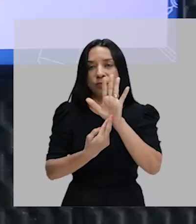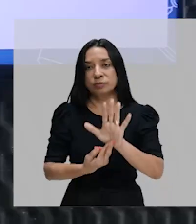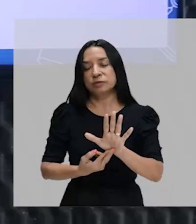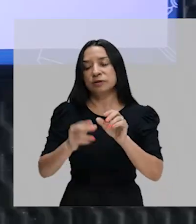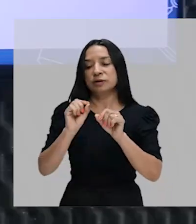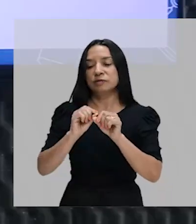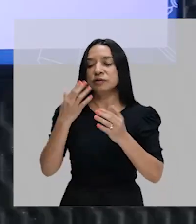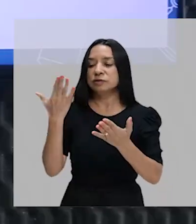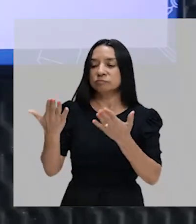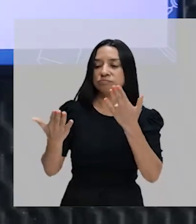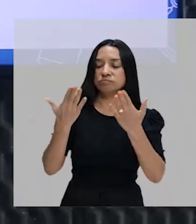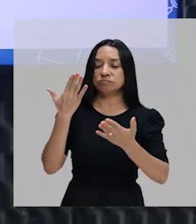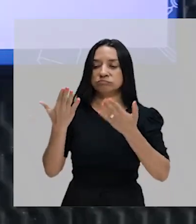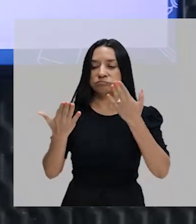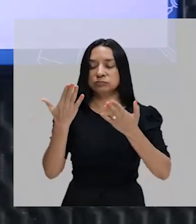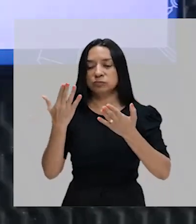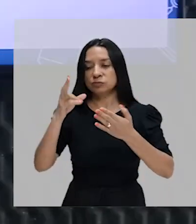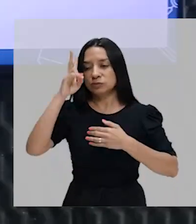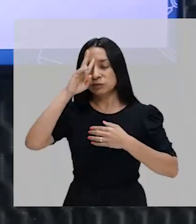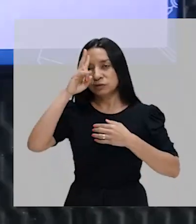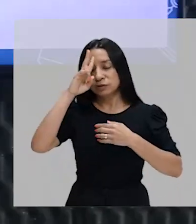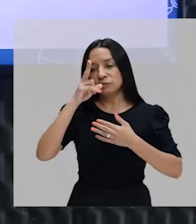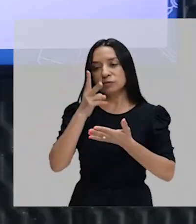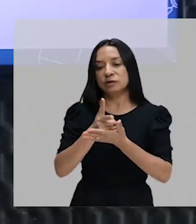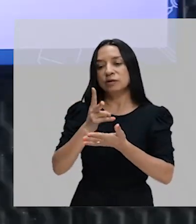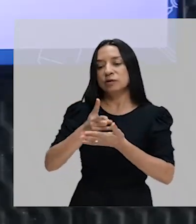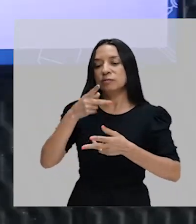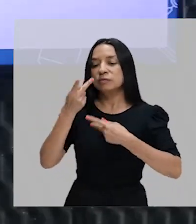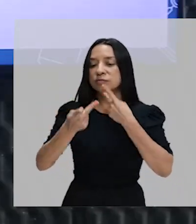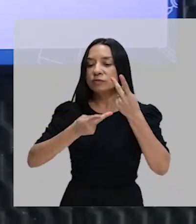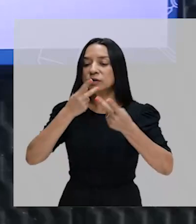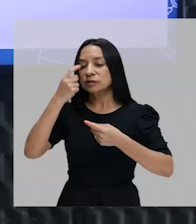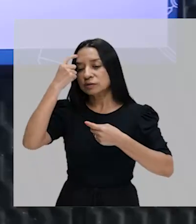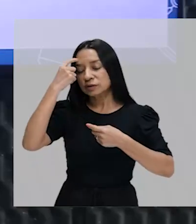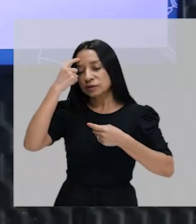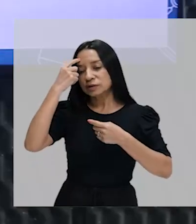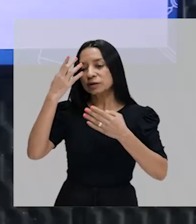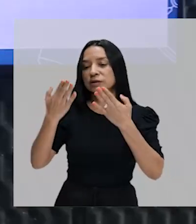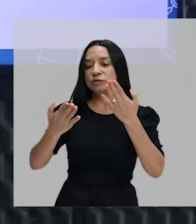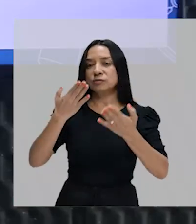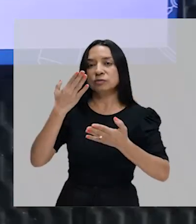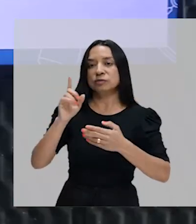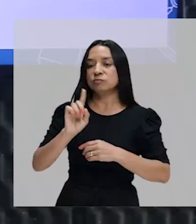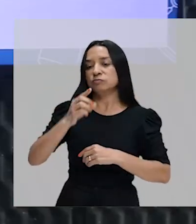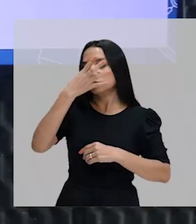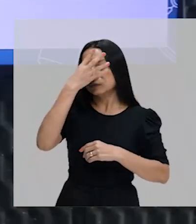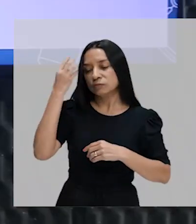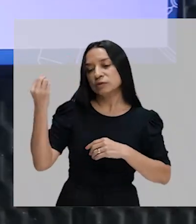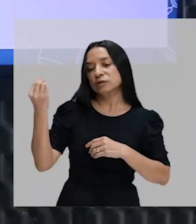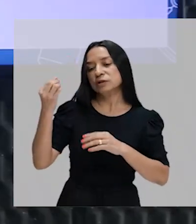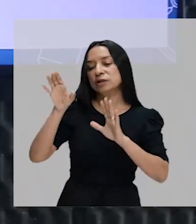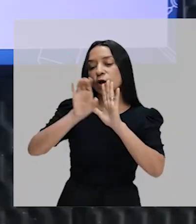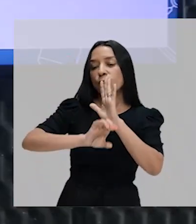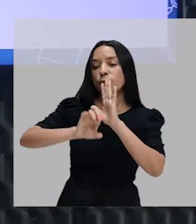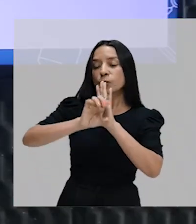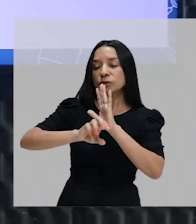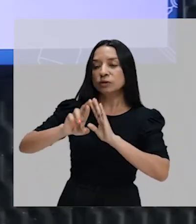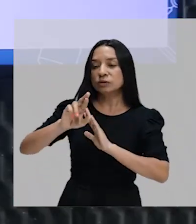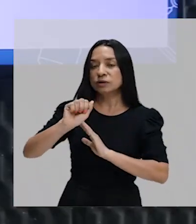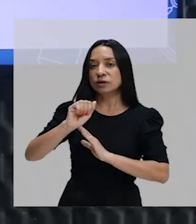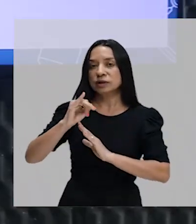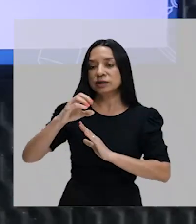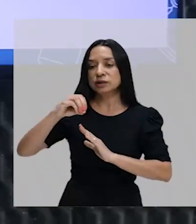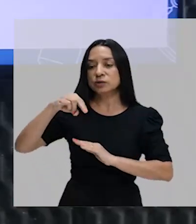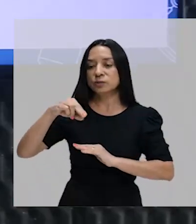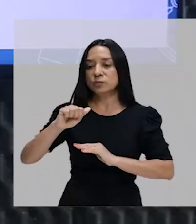fazer comparações, no caso, lembra, a gente está sempre falando dessa ideia de comparação para que você não esqueça a definição dos racionais, né?